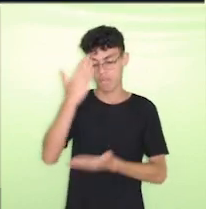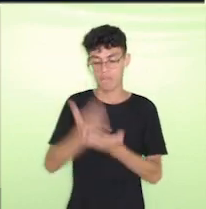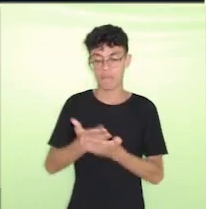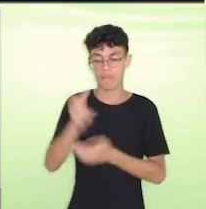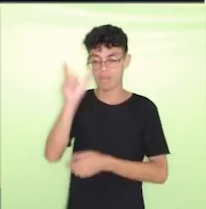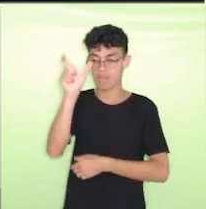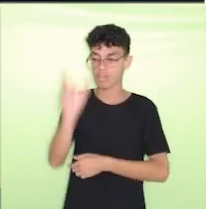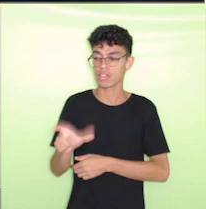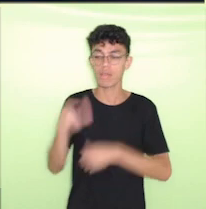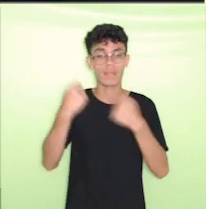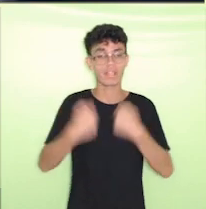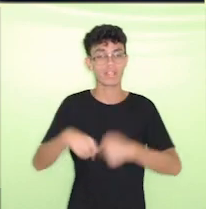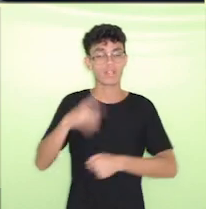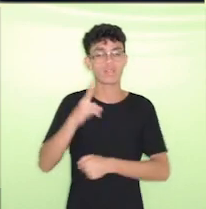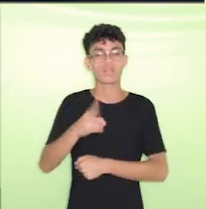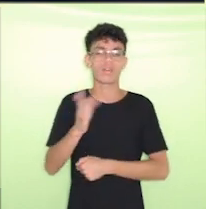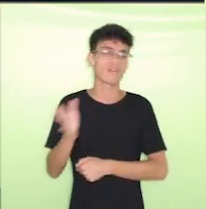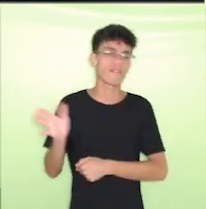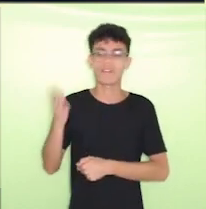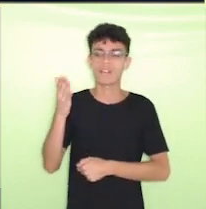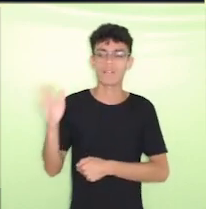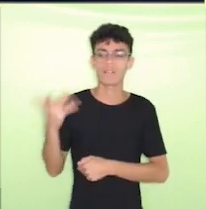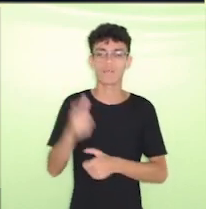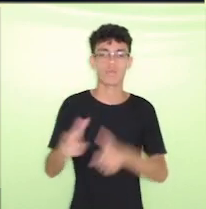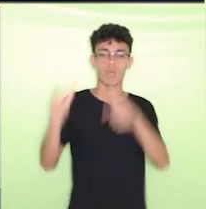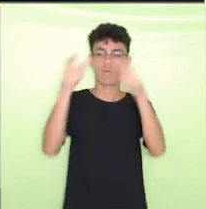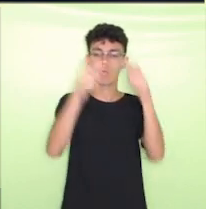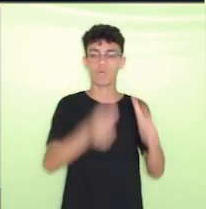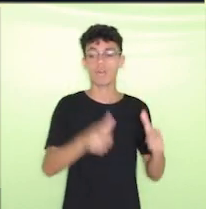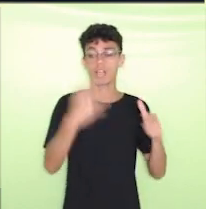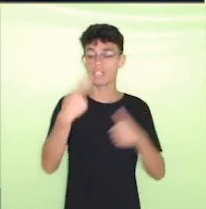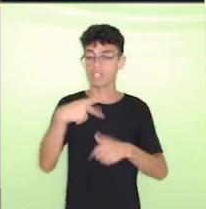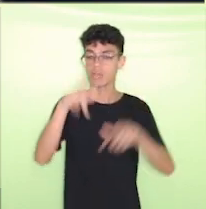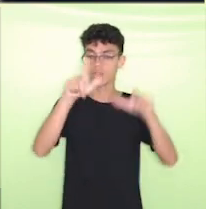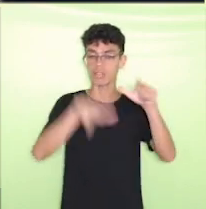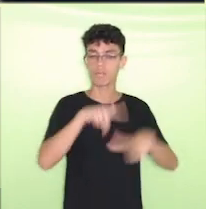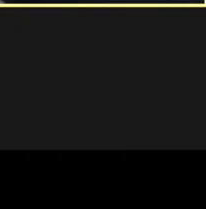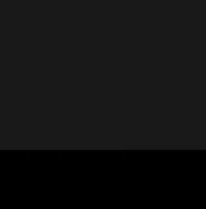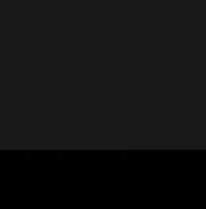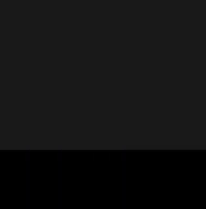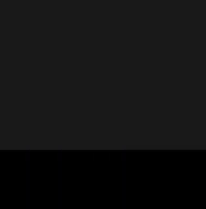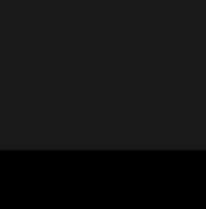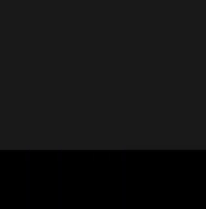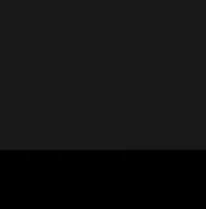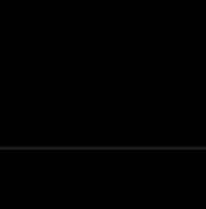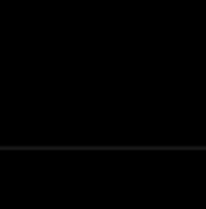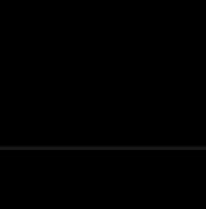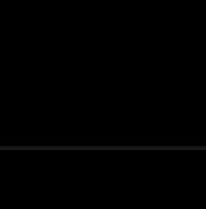É preciso continuar. Vamos, vá retomar o seu posto.